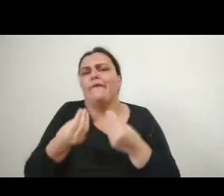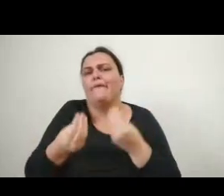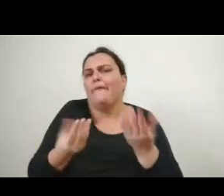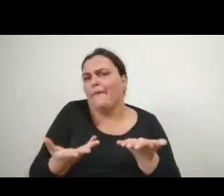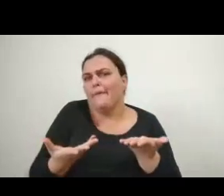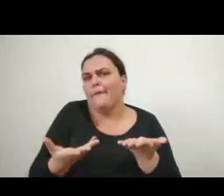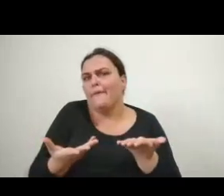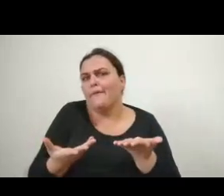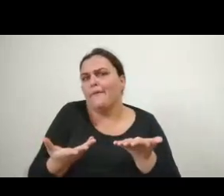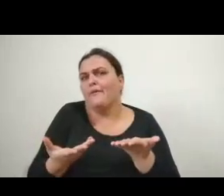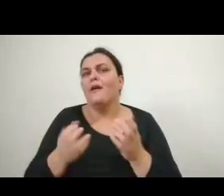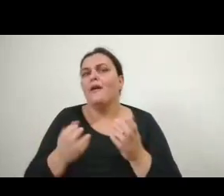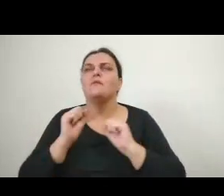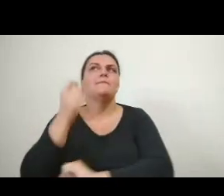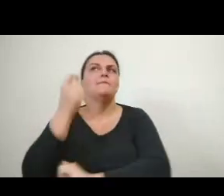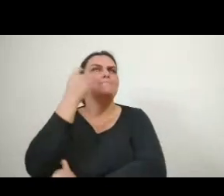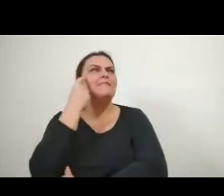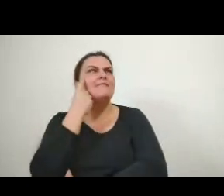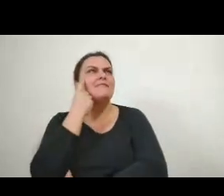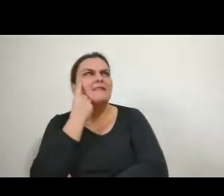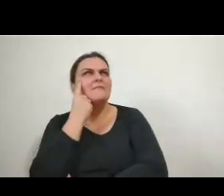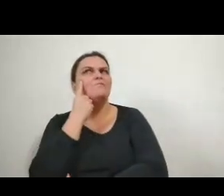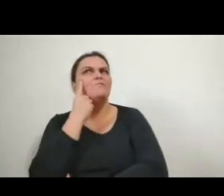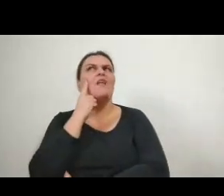atitudes mais sustentáveis.